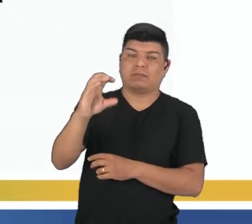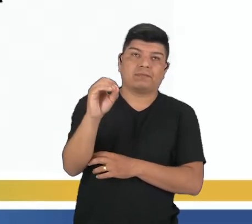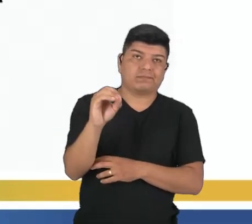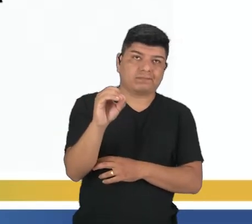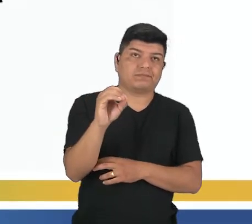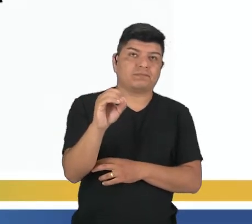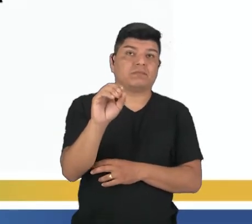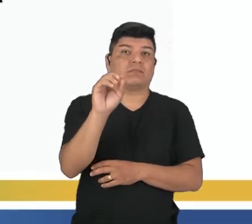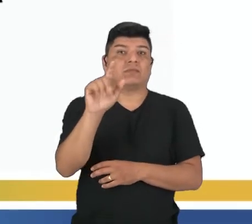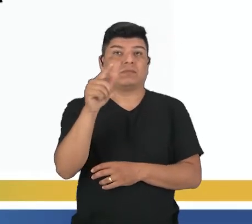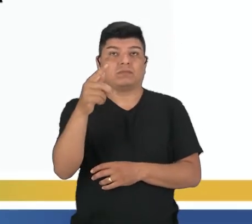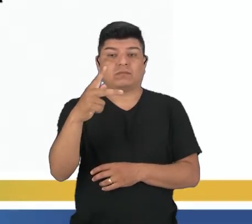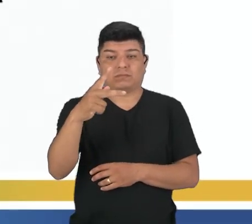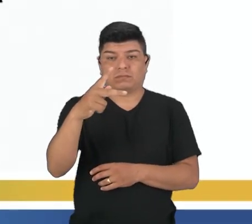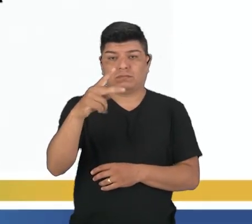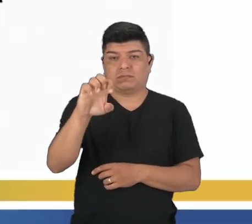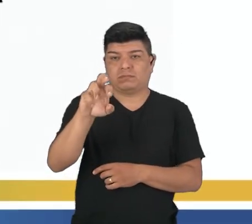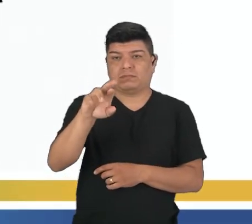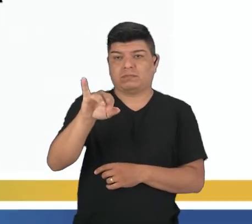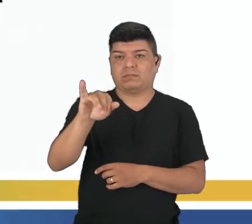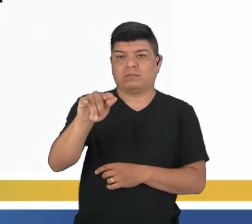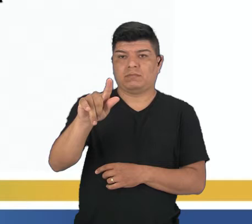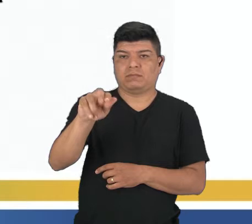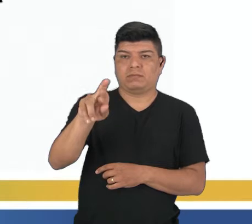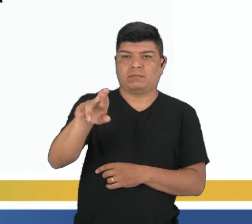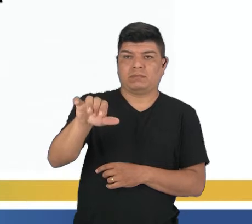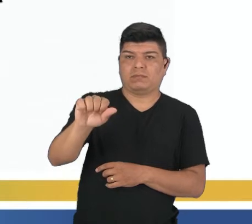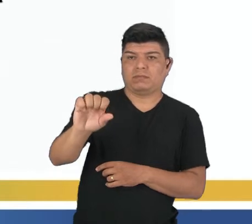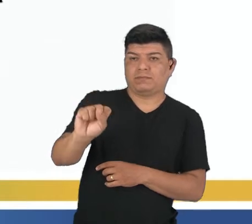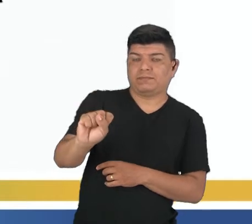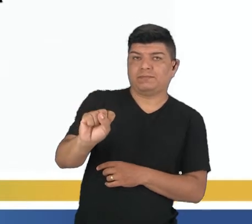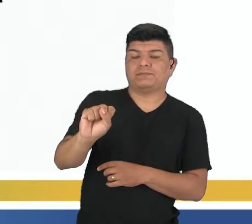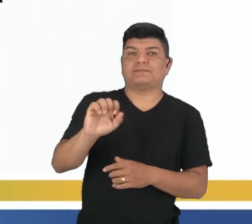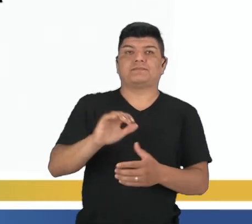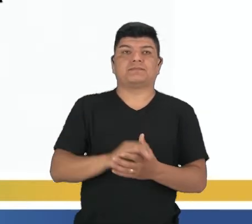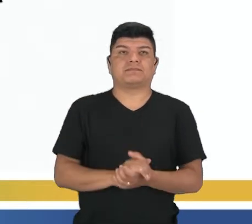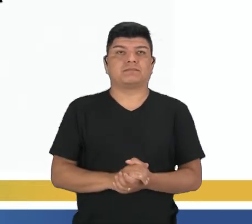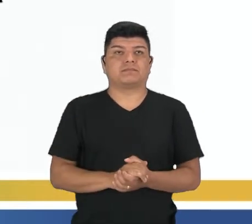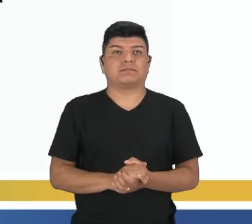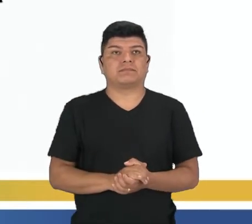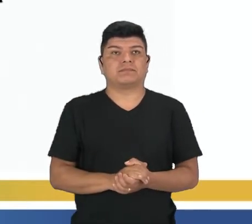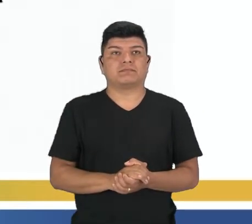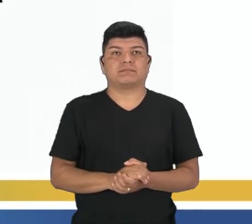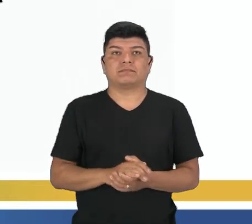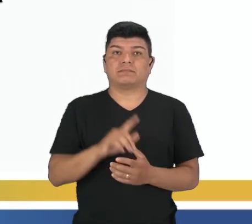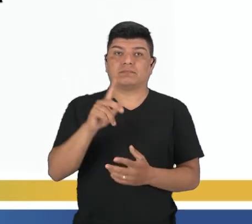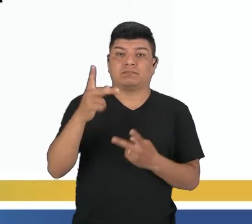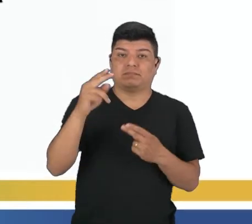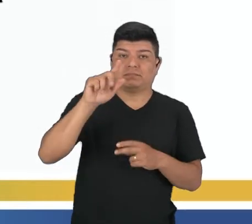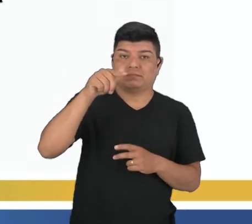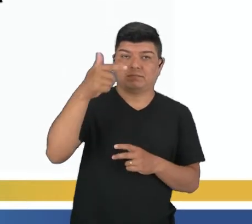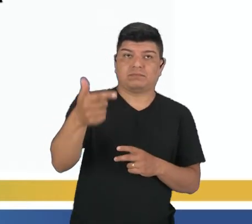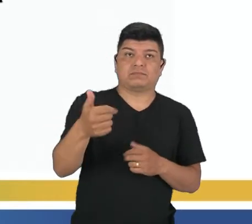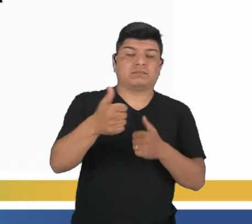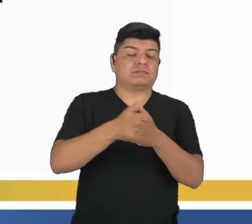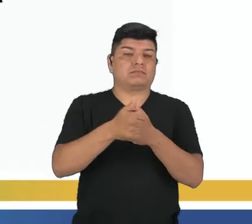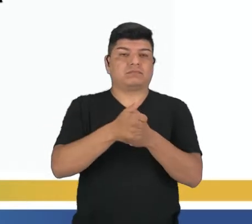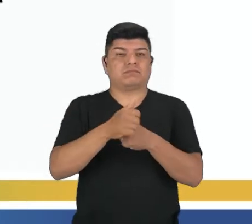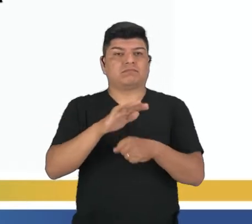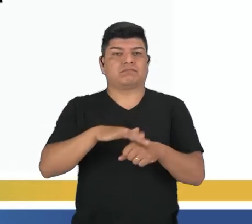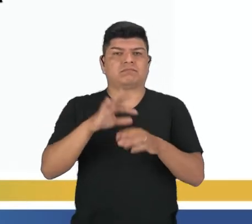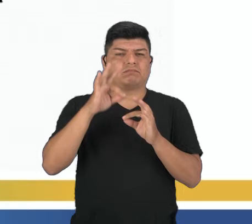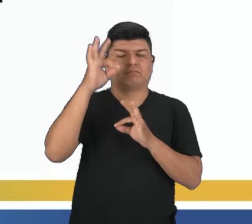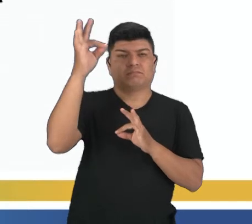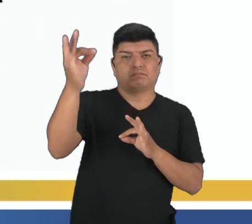né? Hablar de um futuro imediato ou longe. Mesma coisa o perfeito, né? Futuros, perto, mais